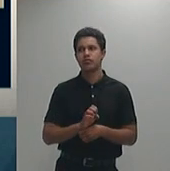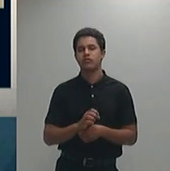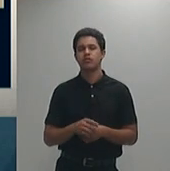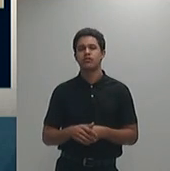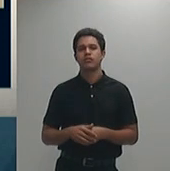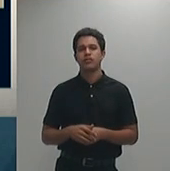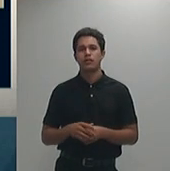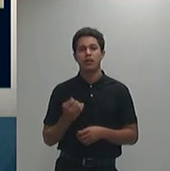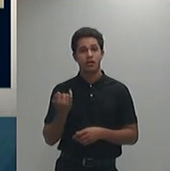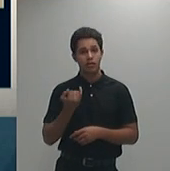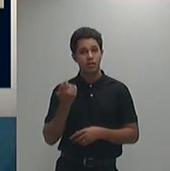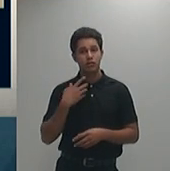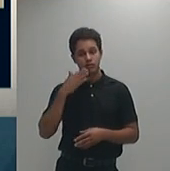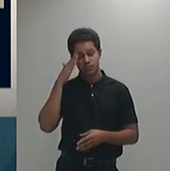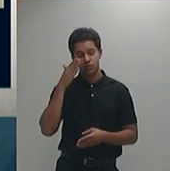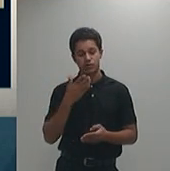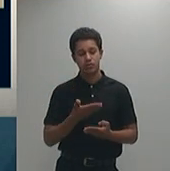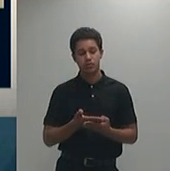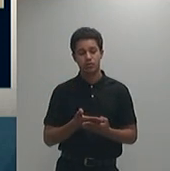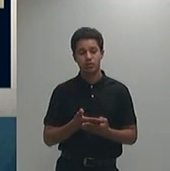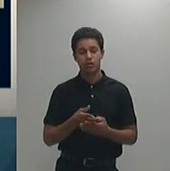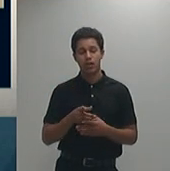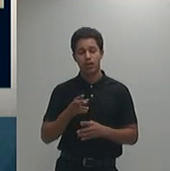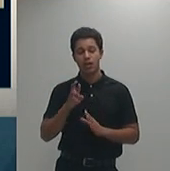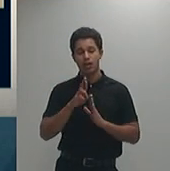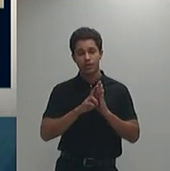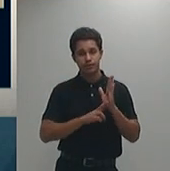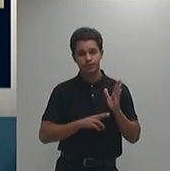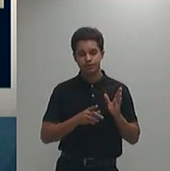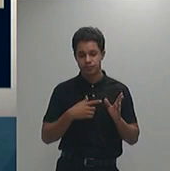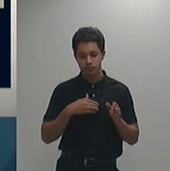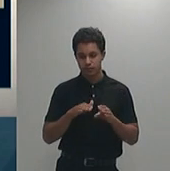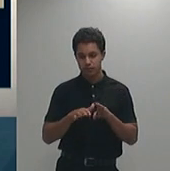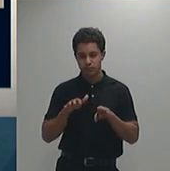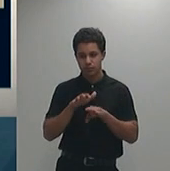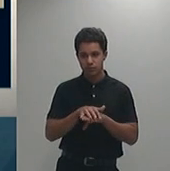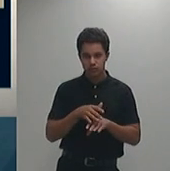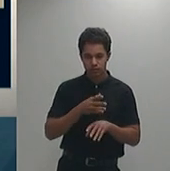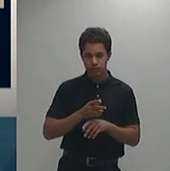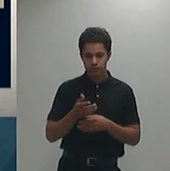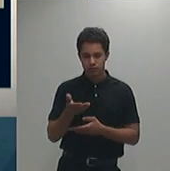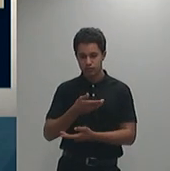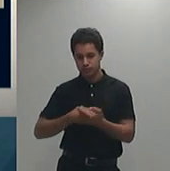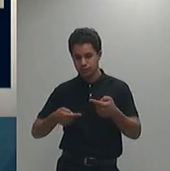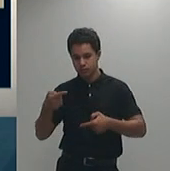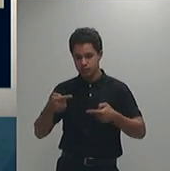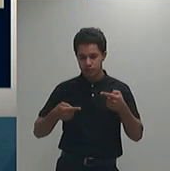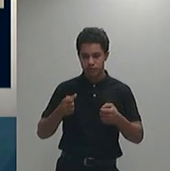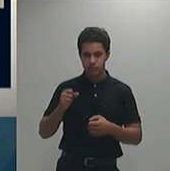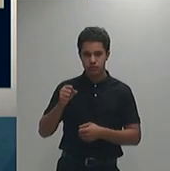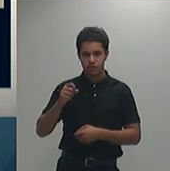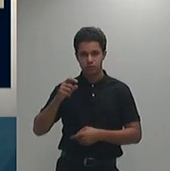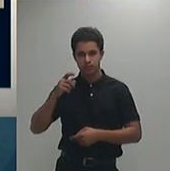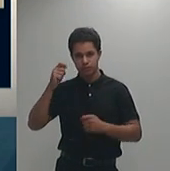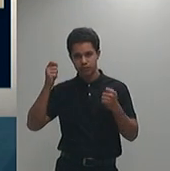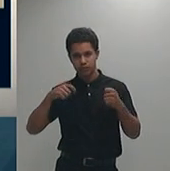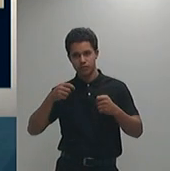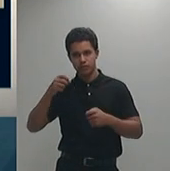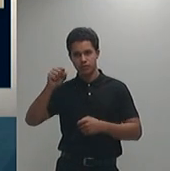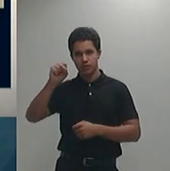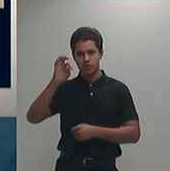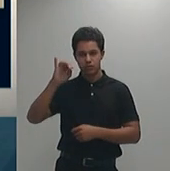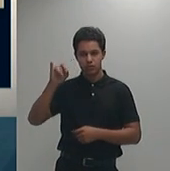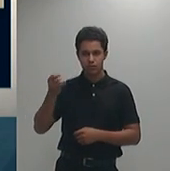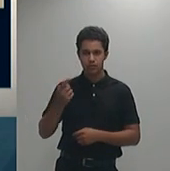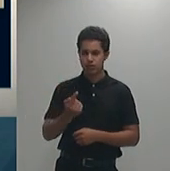reconhecer que se a redação contida não não pressupõe que o conflito de competência perante é desse a Pena entre dois órgãos entre o órgão